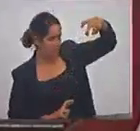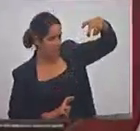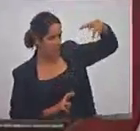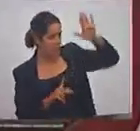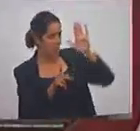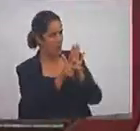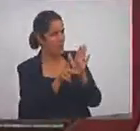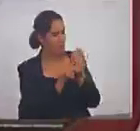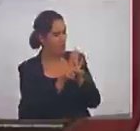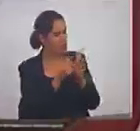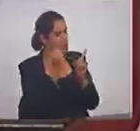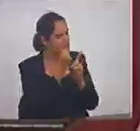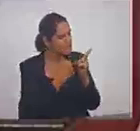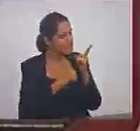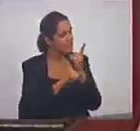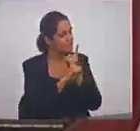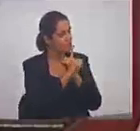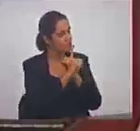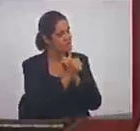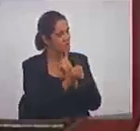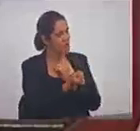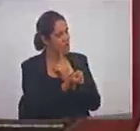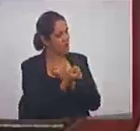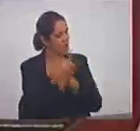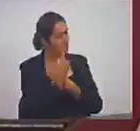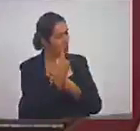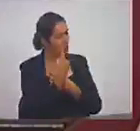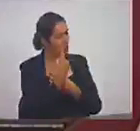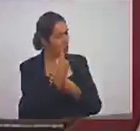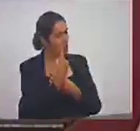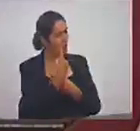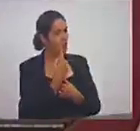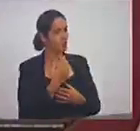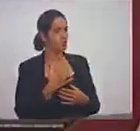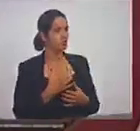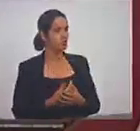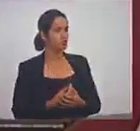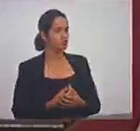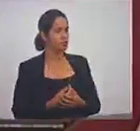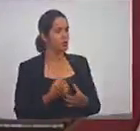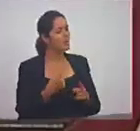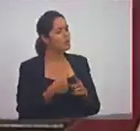Só não compreendo, porque não havia visto esse DNA antes.